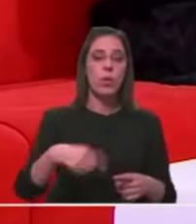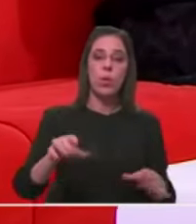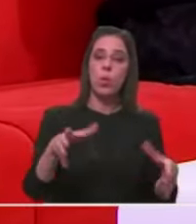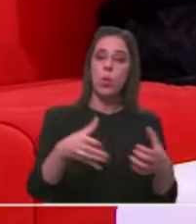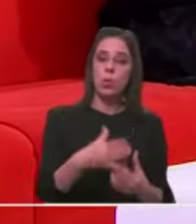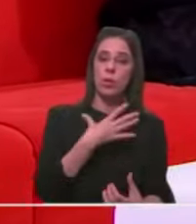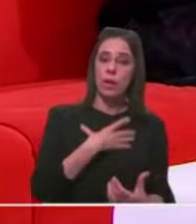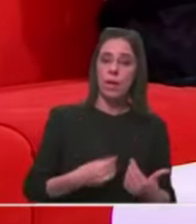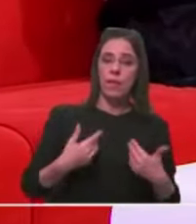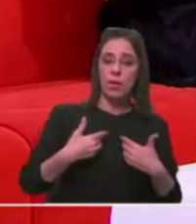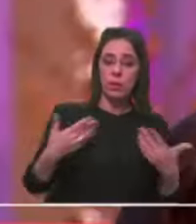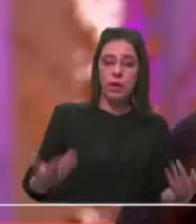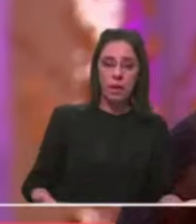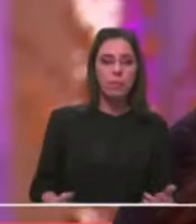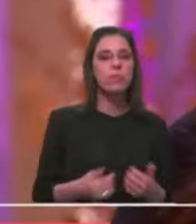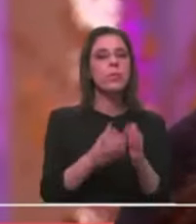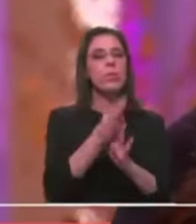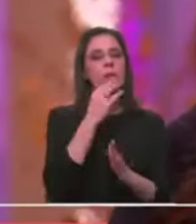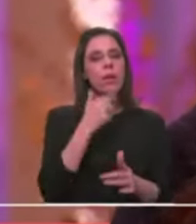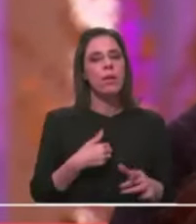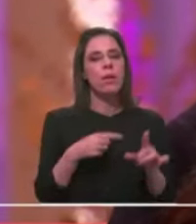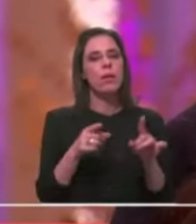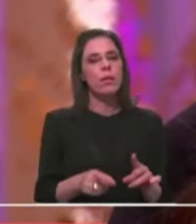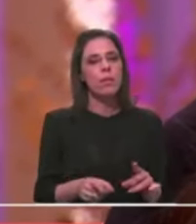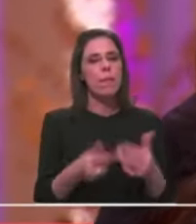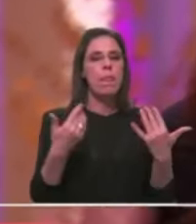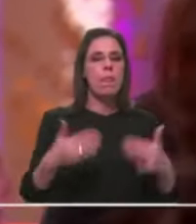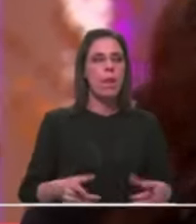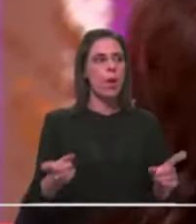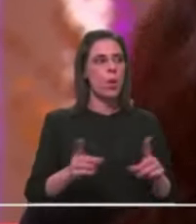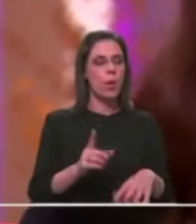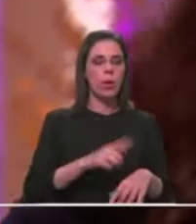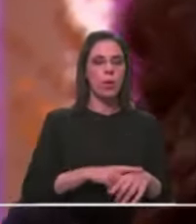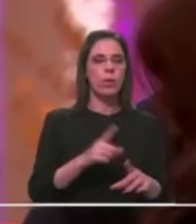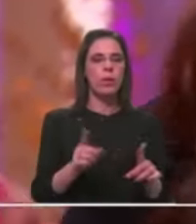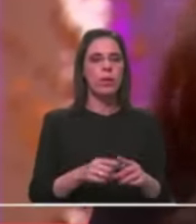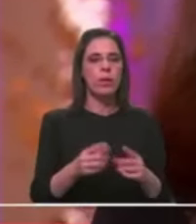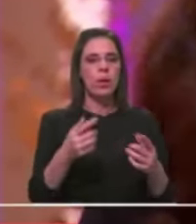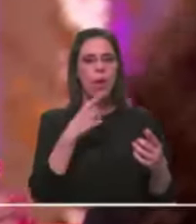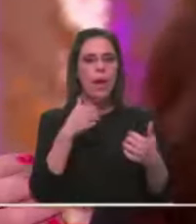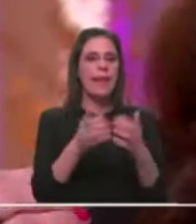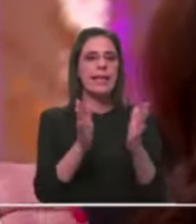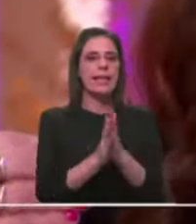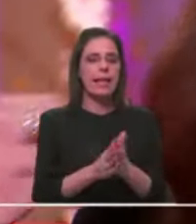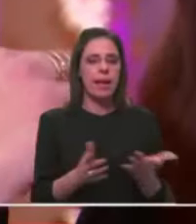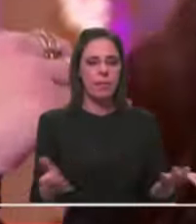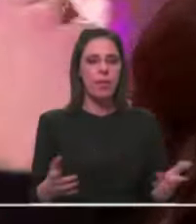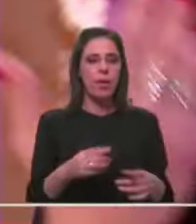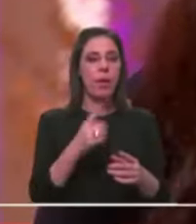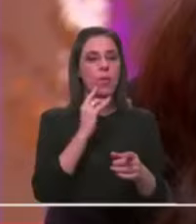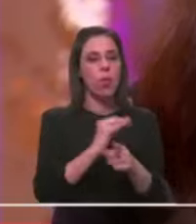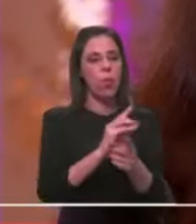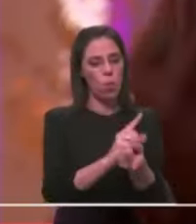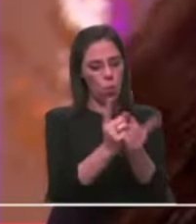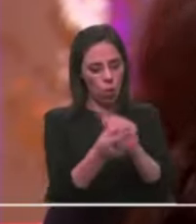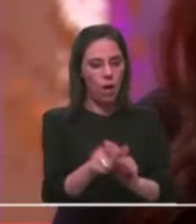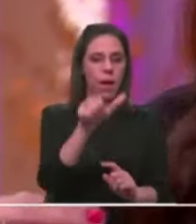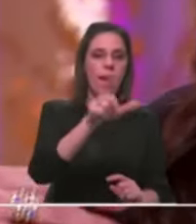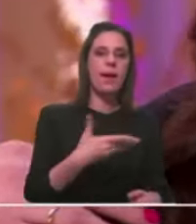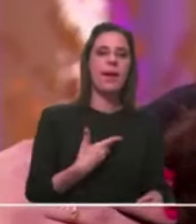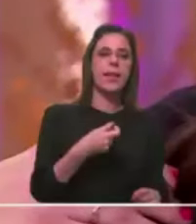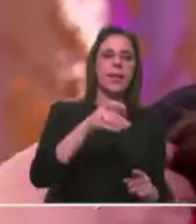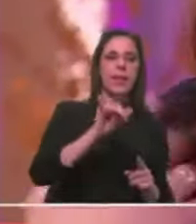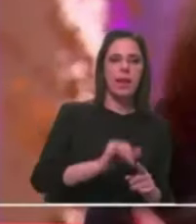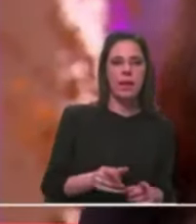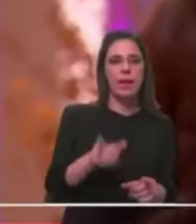tava gostando de mim todo mundo falava para mim nossa você então não é o tempo todo expansiva A gente tá conhecendo um outro lado da Dani e